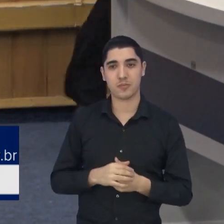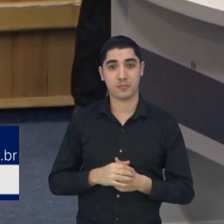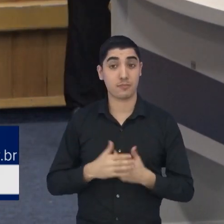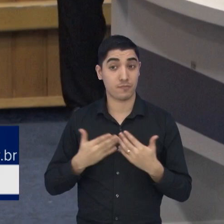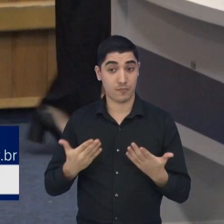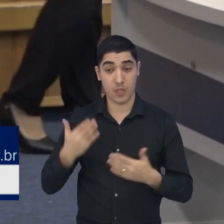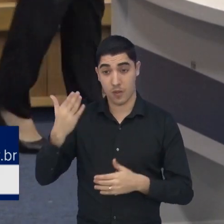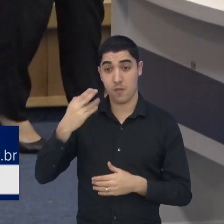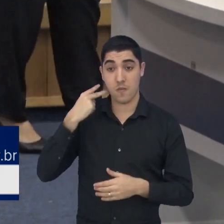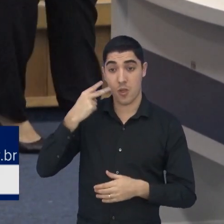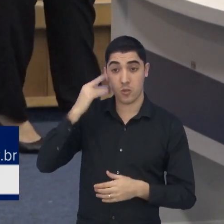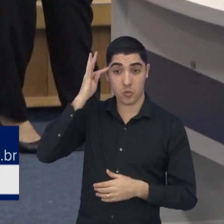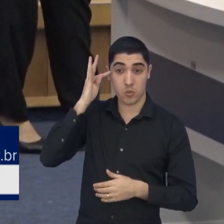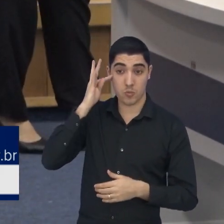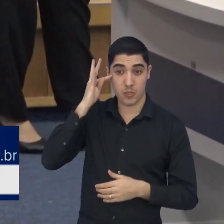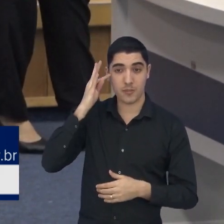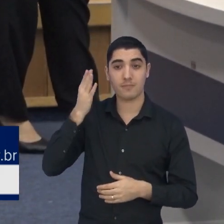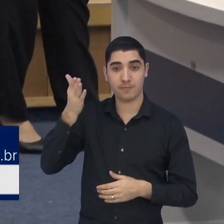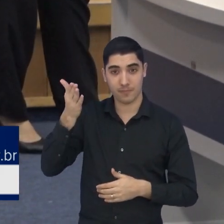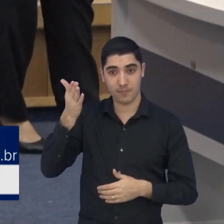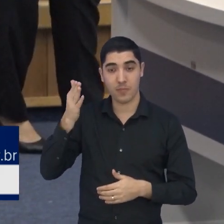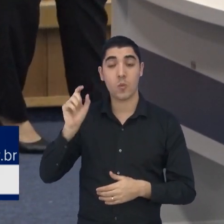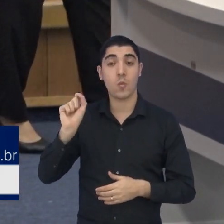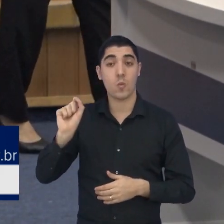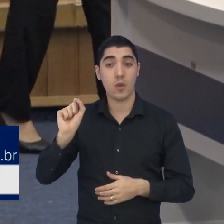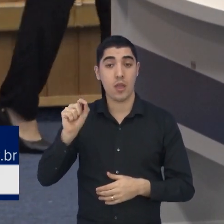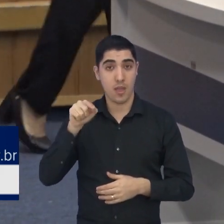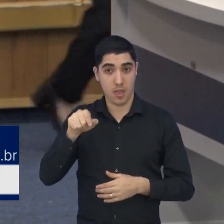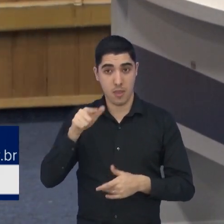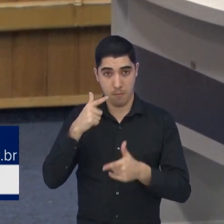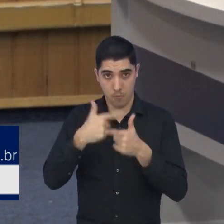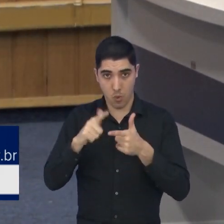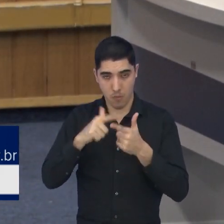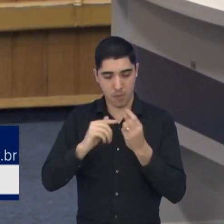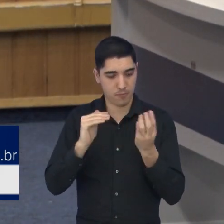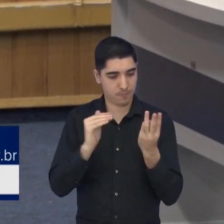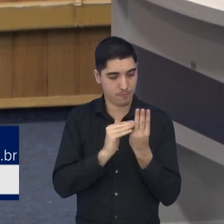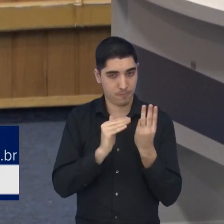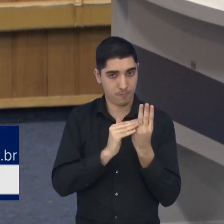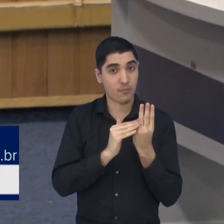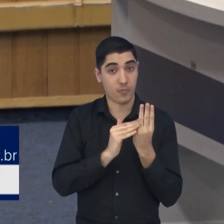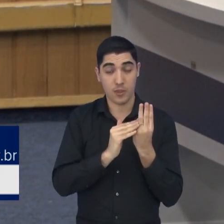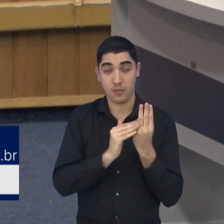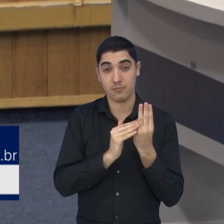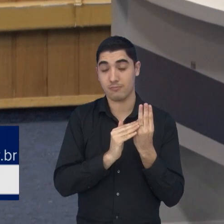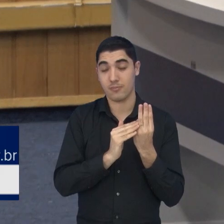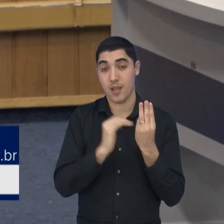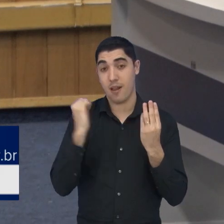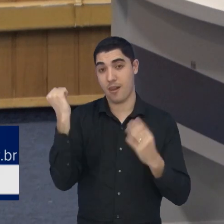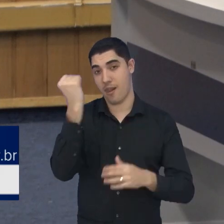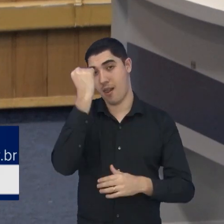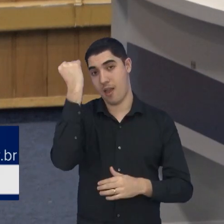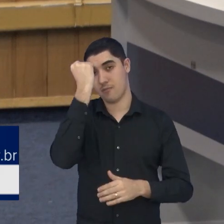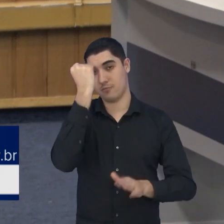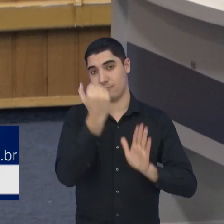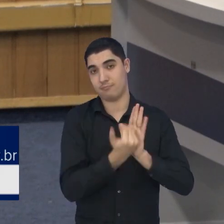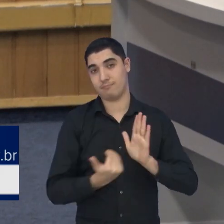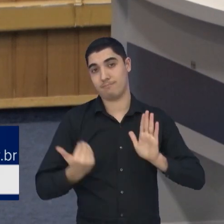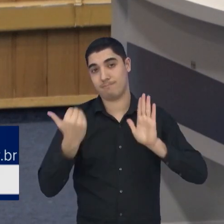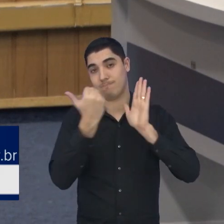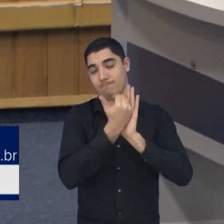vereador Tomás, o problema da Fundação Cultural é bem mais em cima. Bem mais em cima.